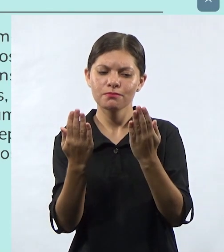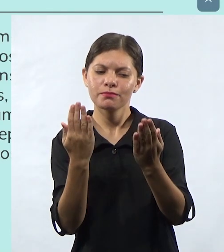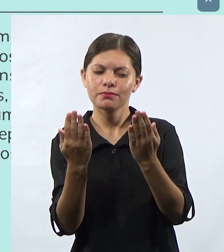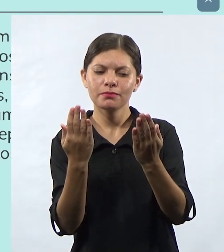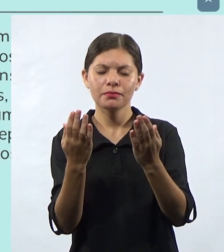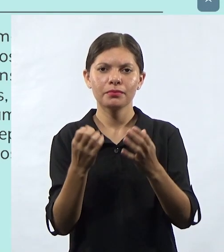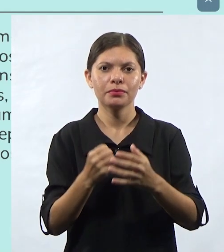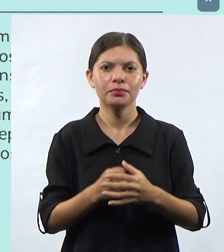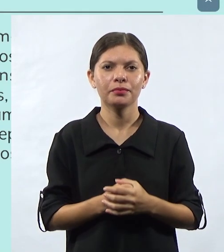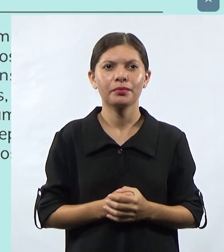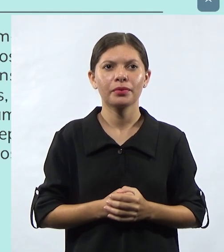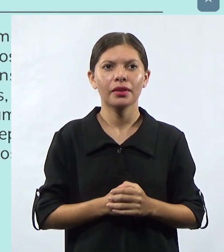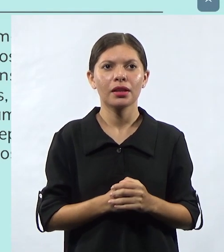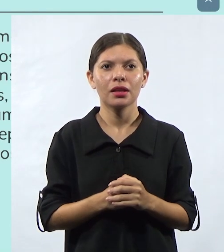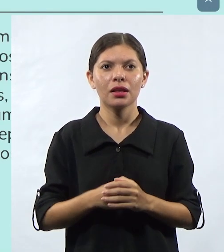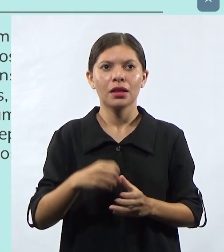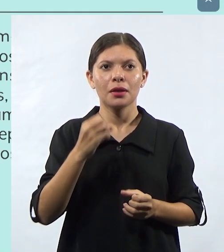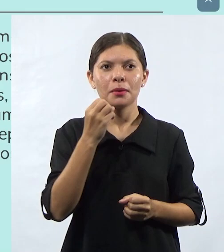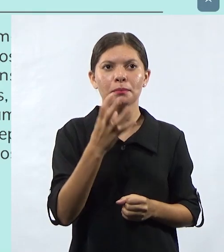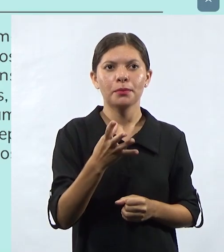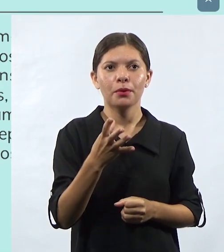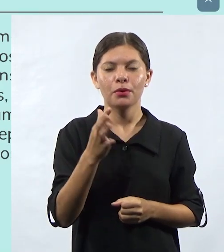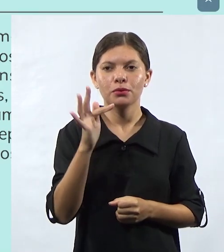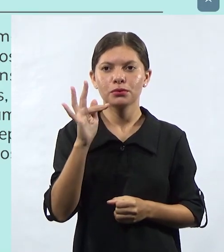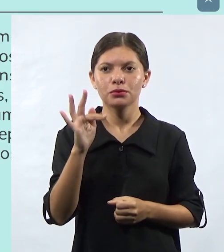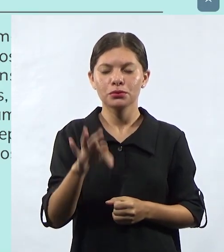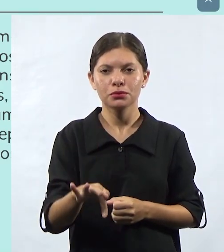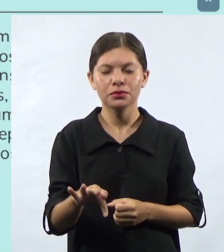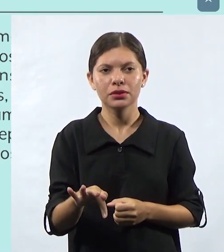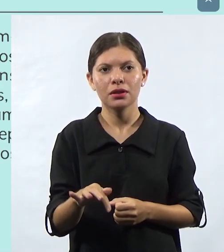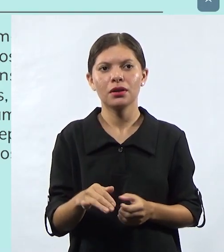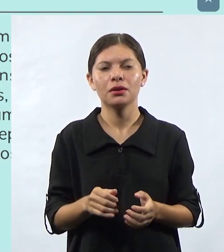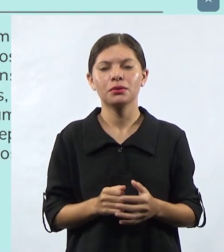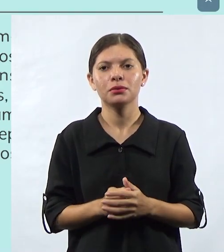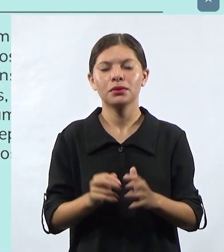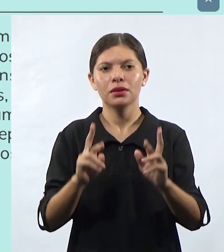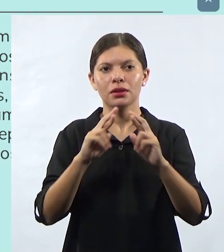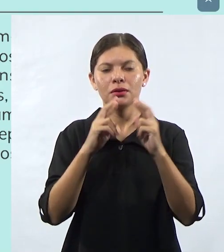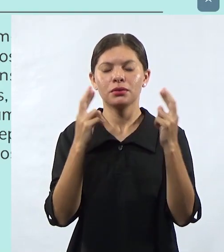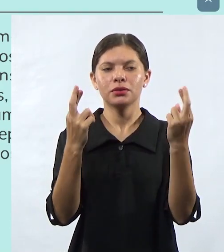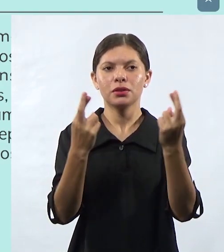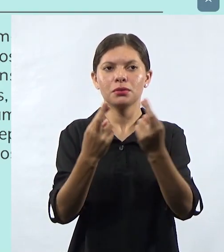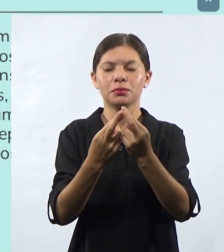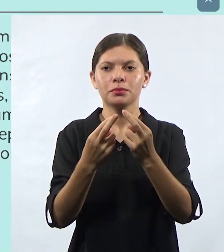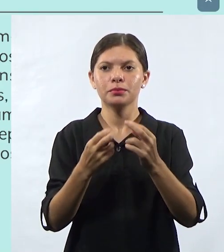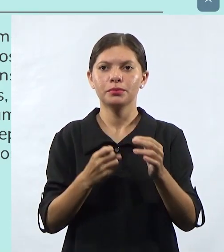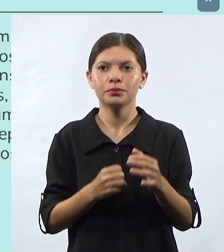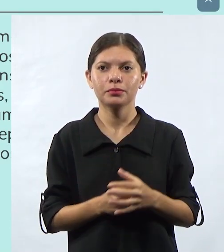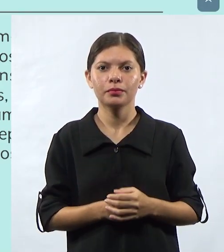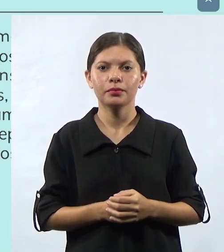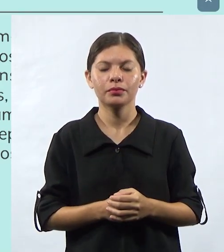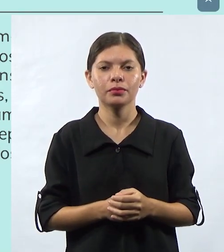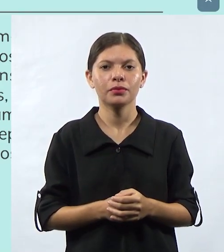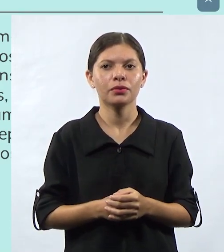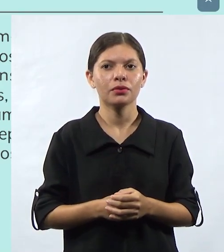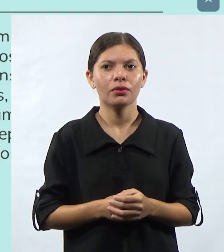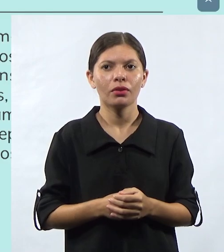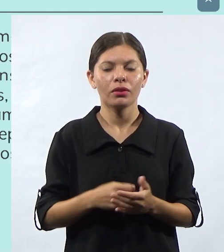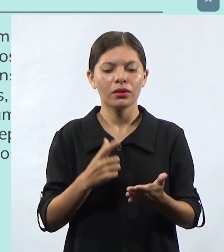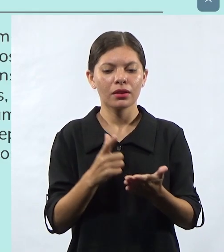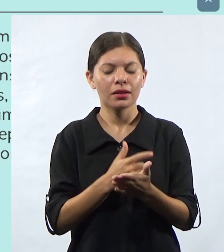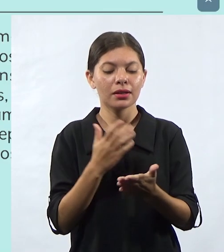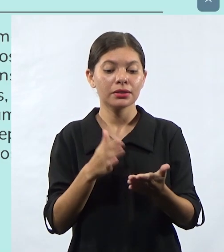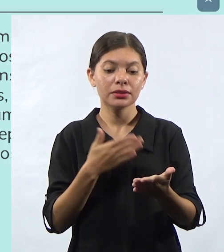ideal, professor Saulo, no final de cada reunião. Então, se a equipe vai fazer uma agenda